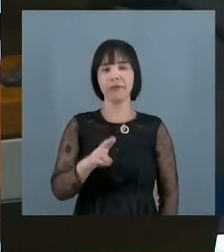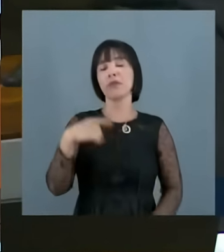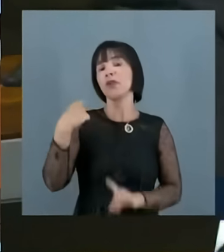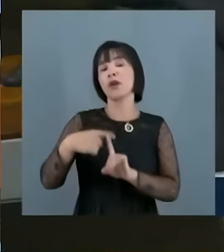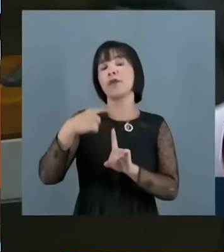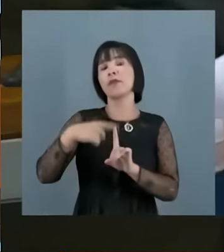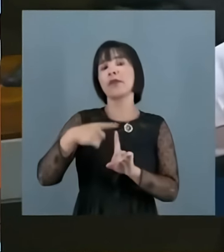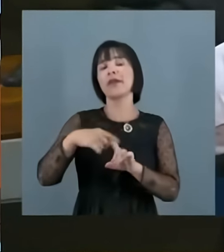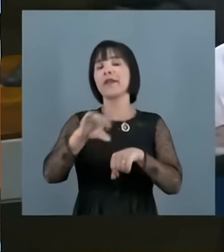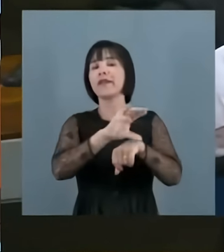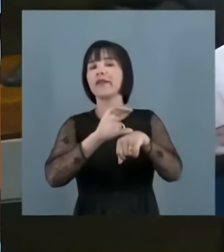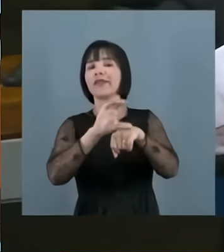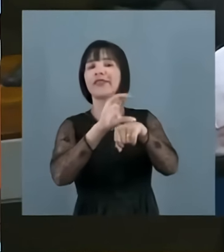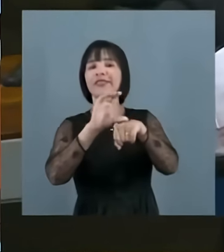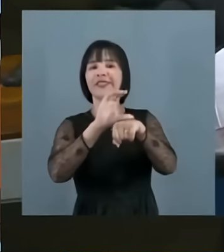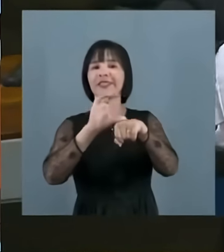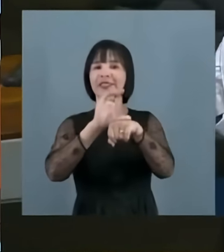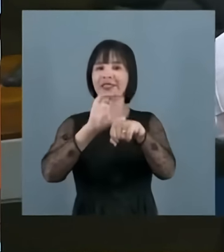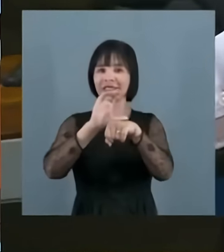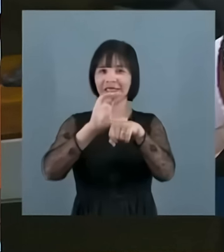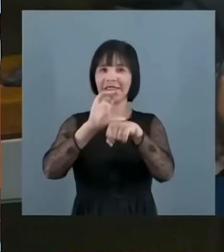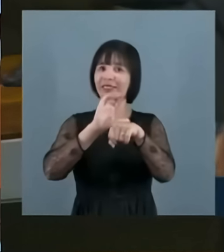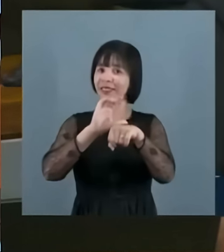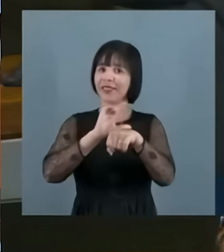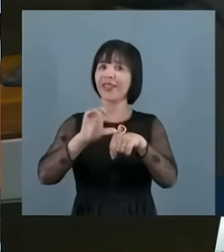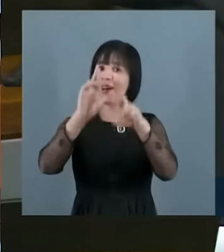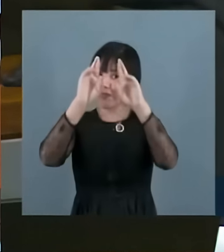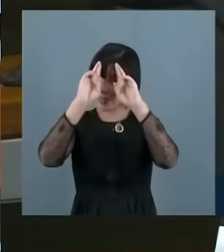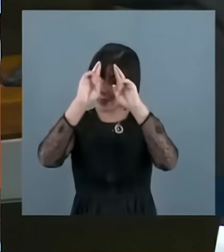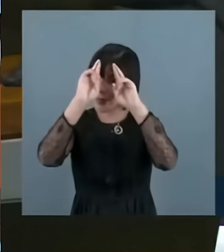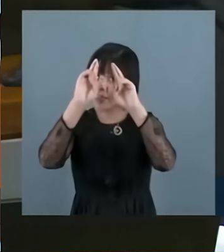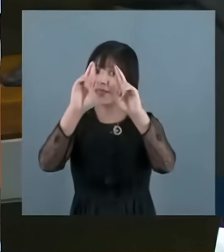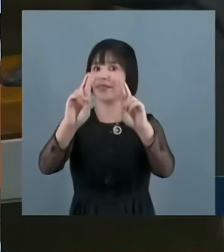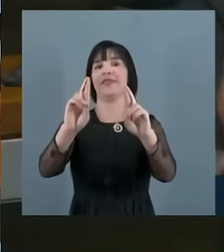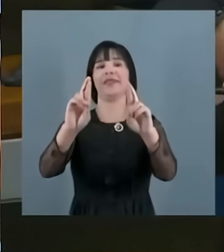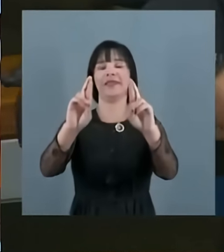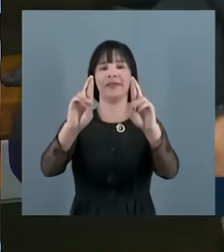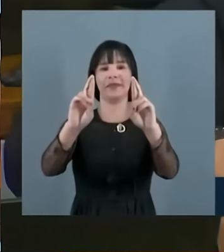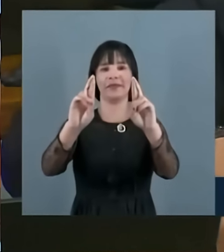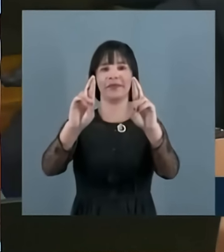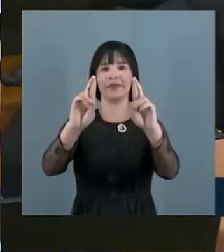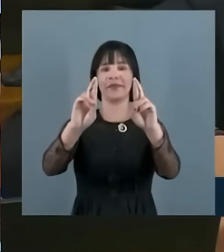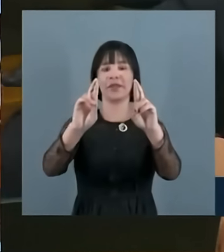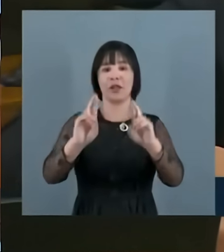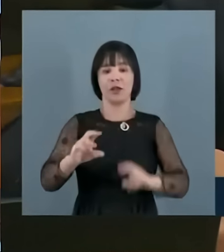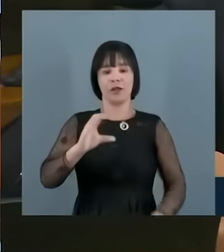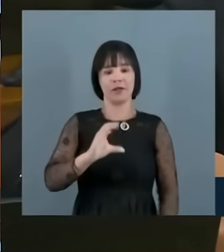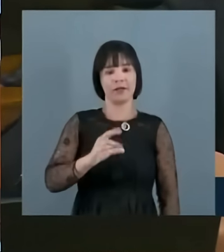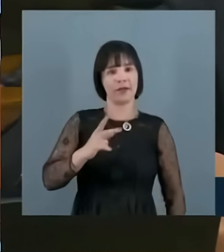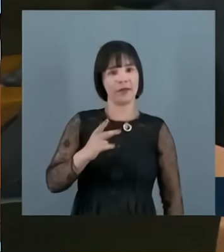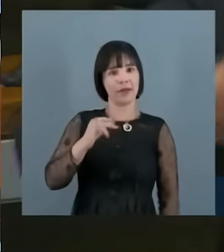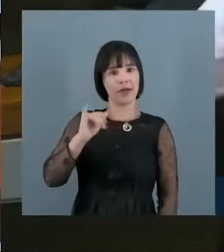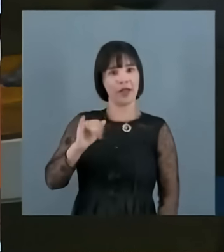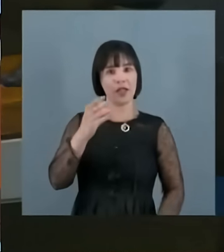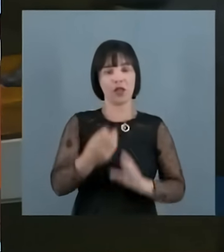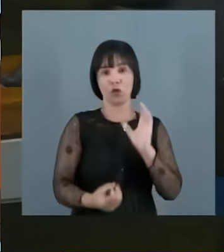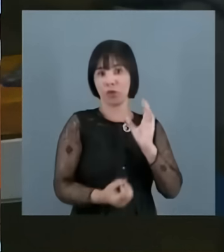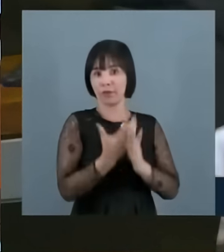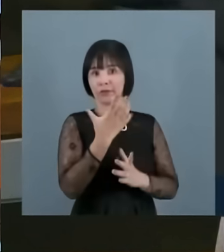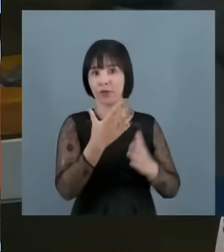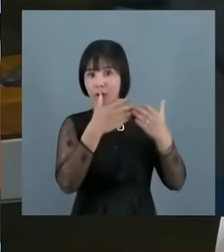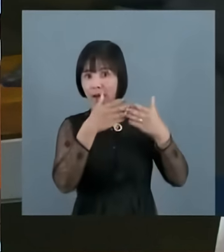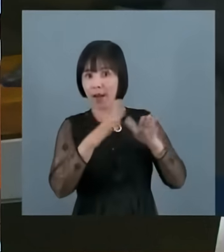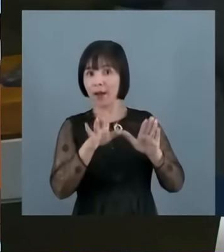porque a Constituição foi respeitada. Uma CPI, quando se instala,